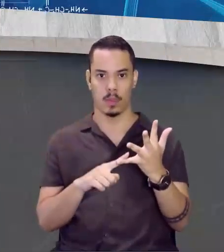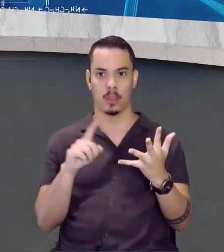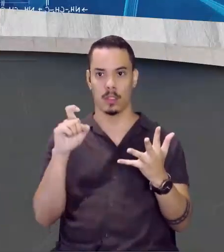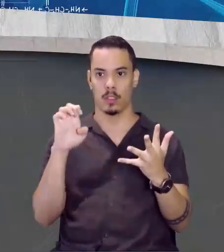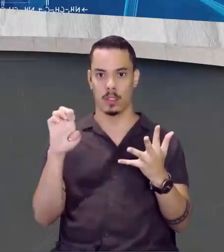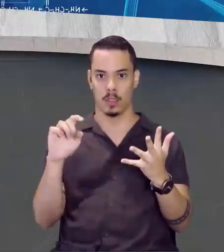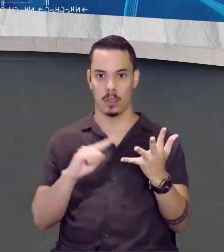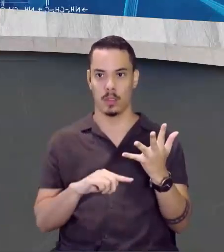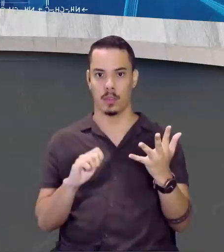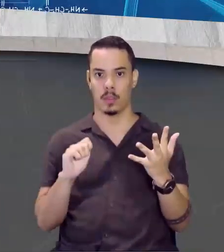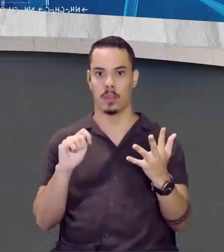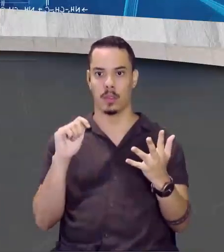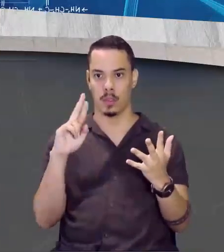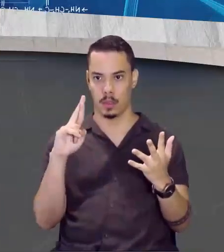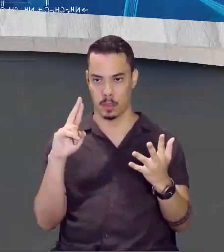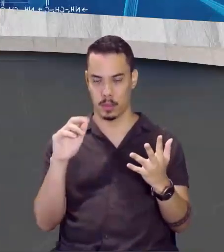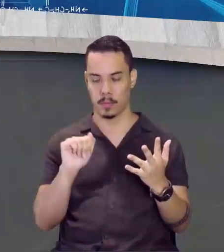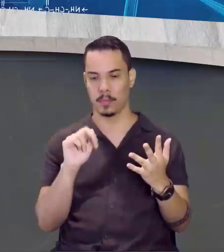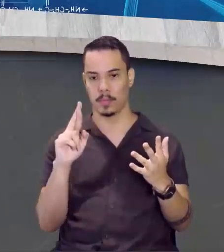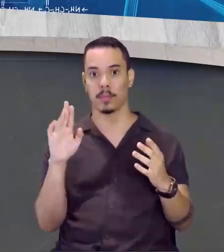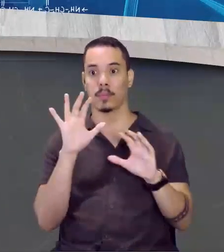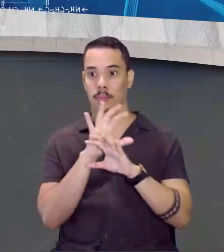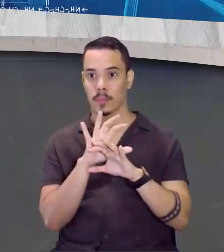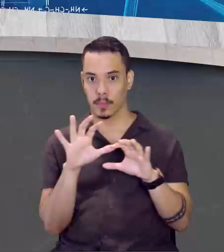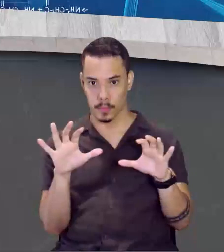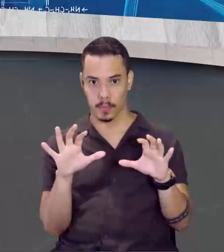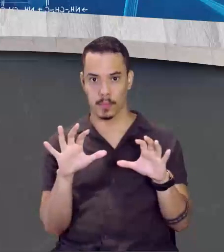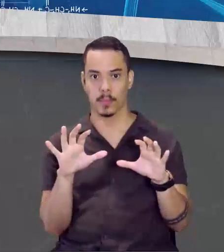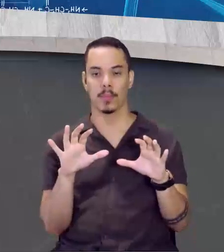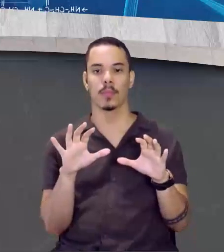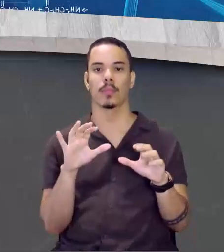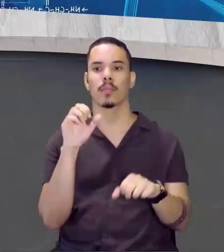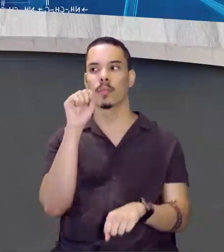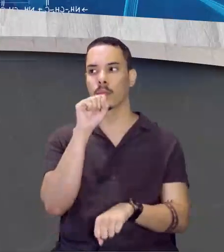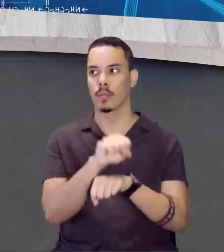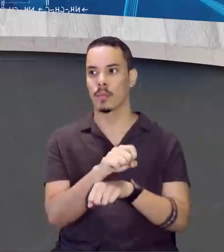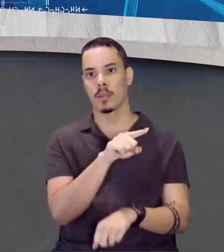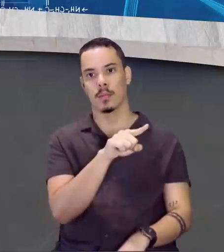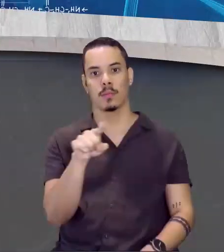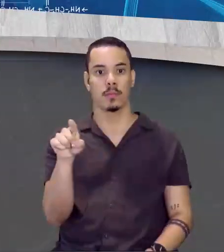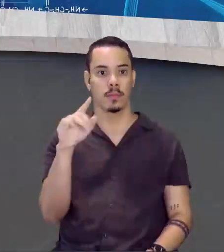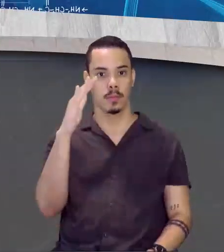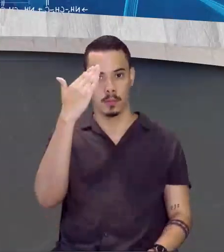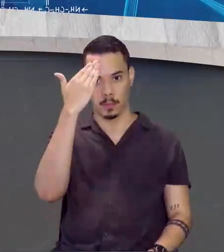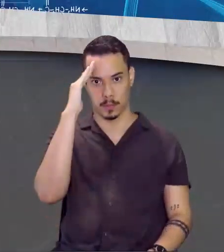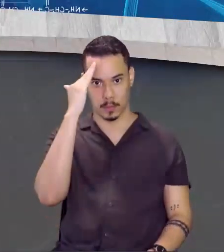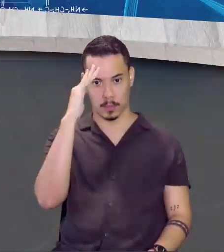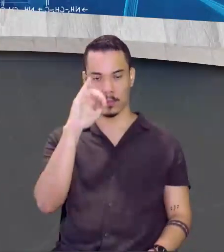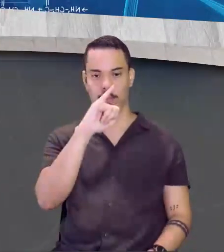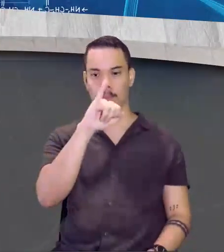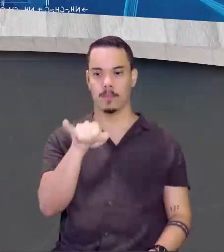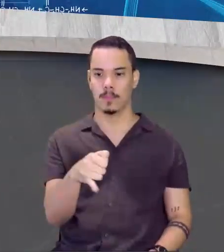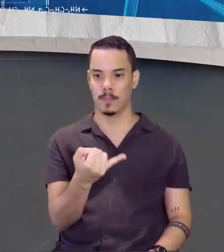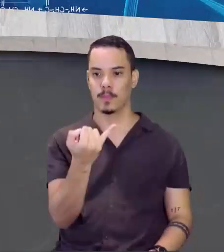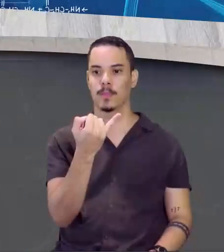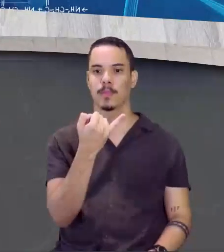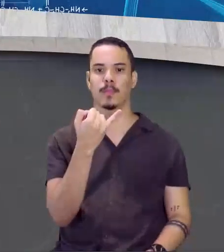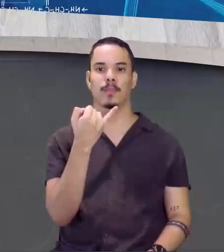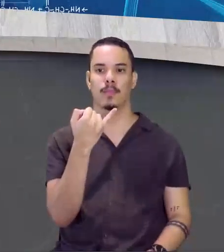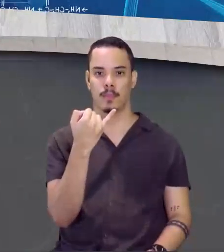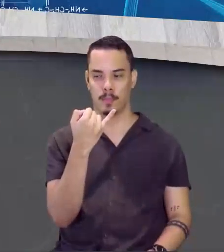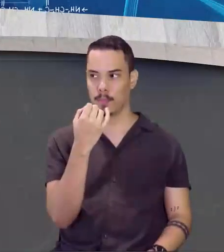radônio. Daí, meu caro aluno, assim sendo, esperamos que vocês tenham aproveitado